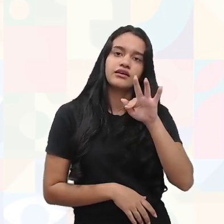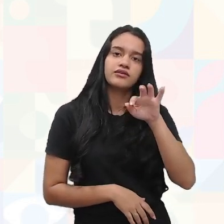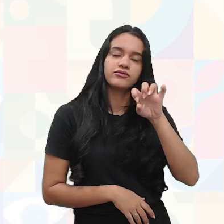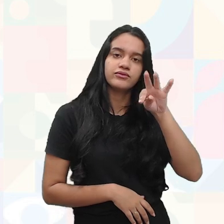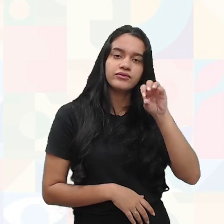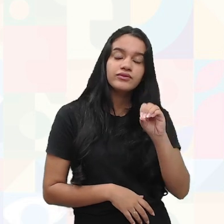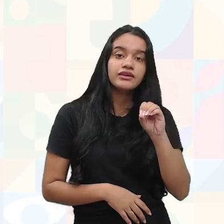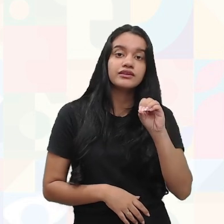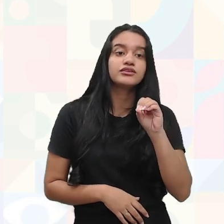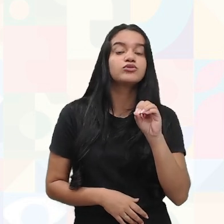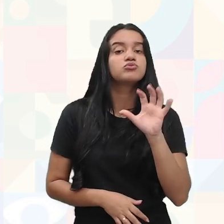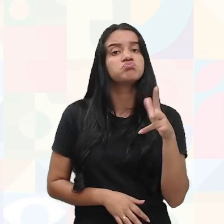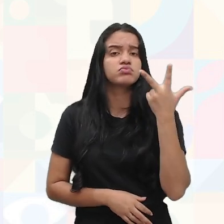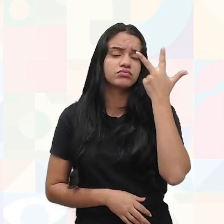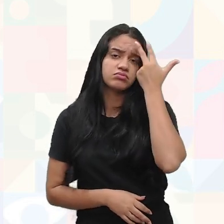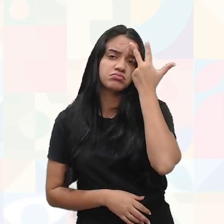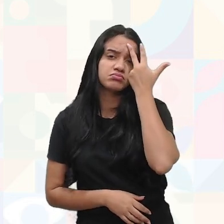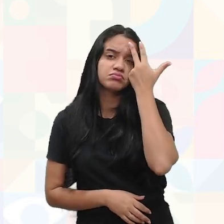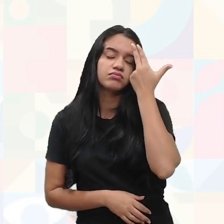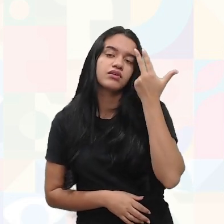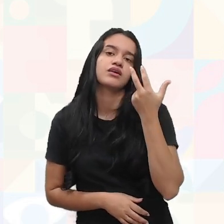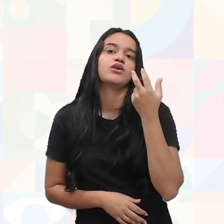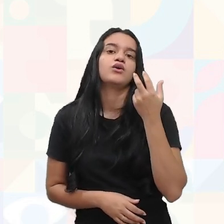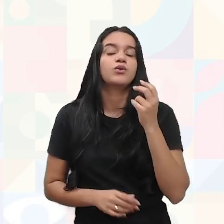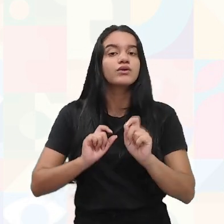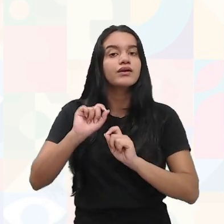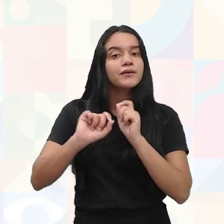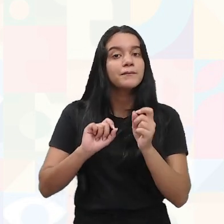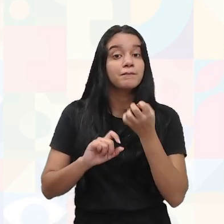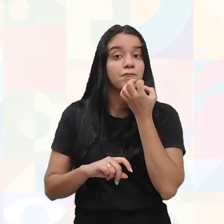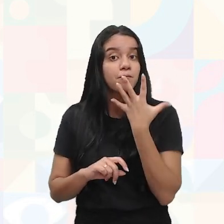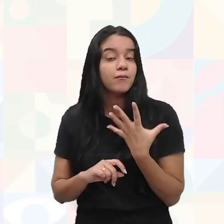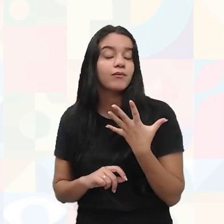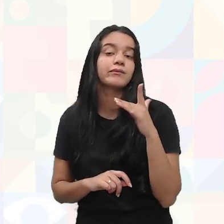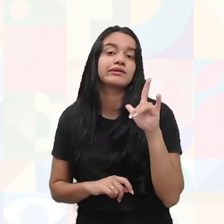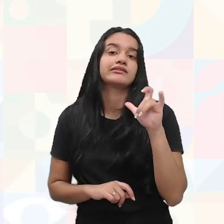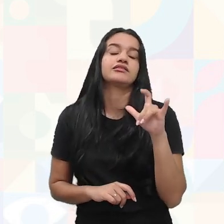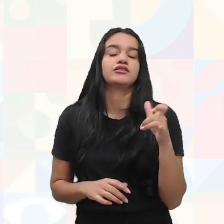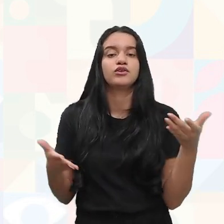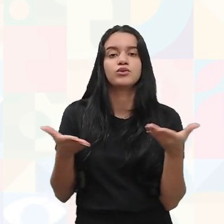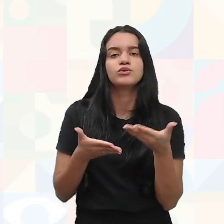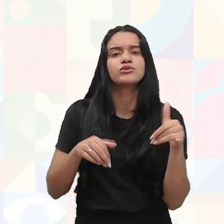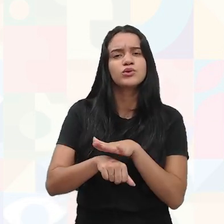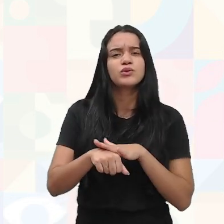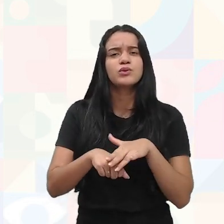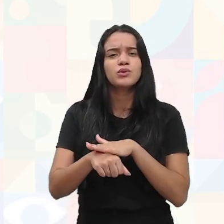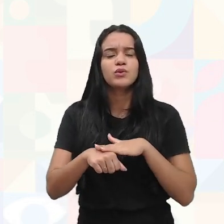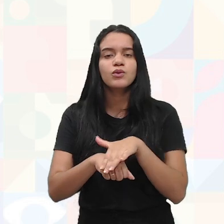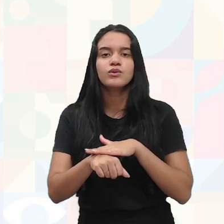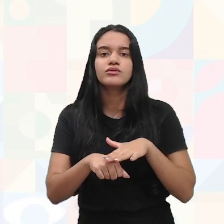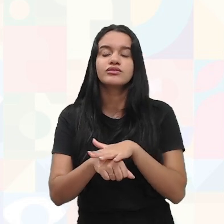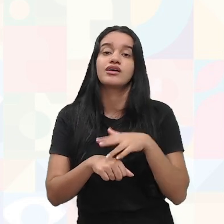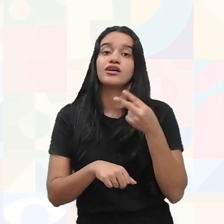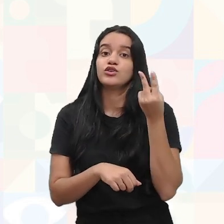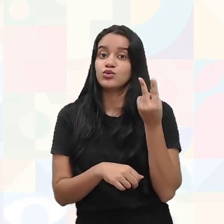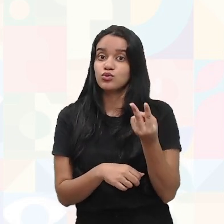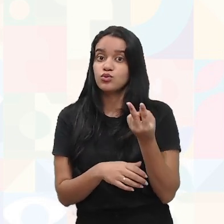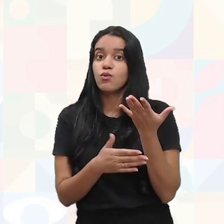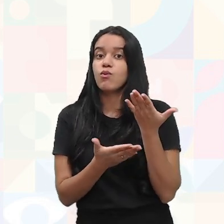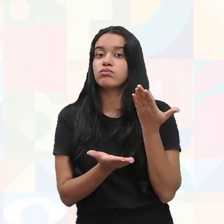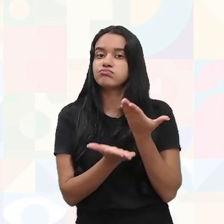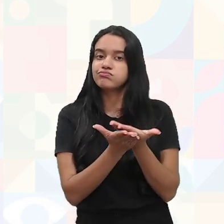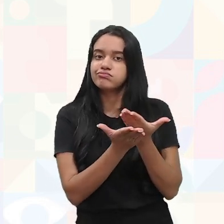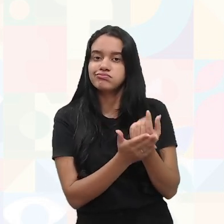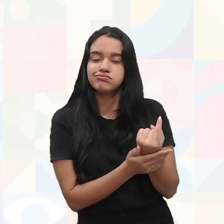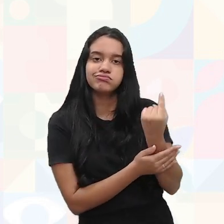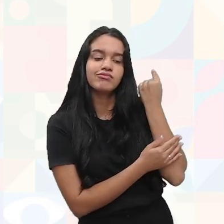animações. Normalmente, o que é bem atrativo para um Instagram hoje em dia, como a gente conversou nas duas últimas unidades,